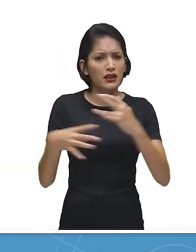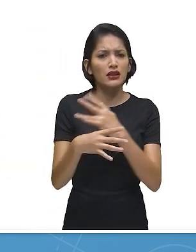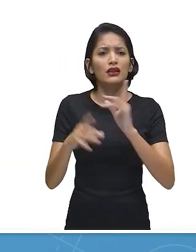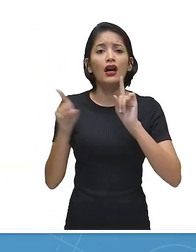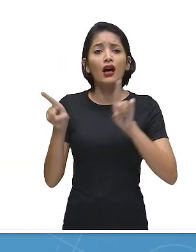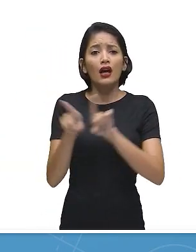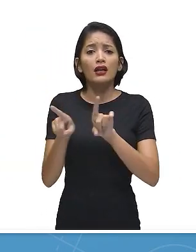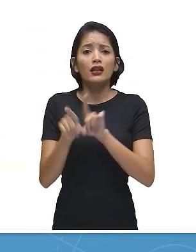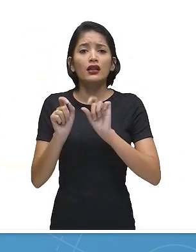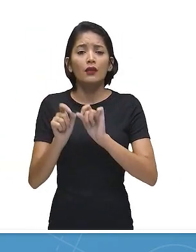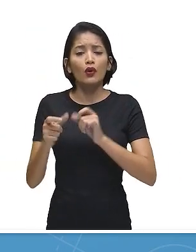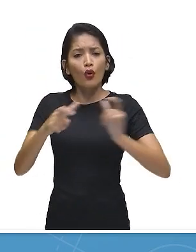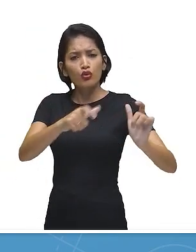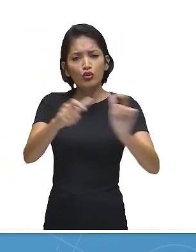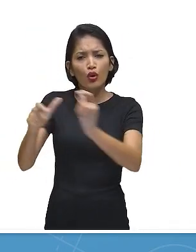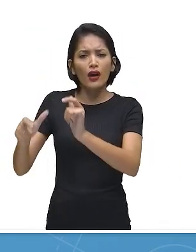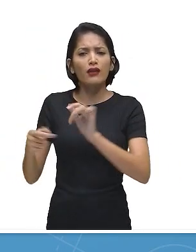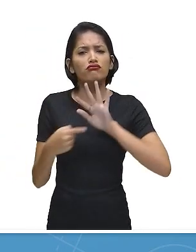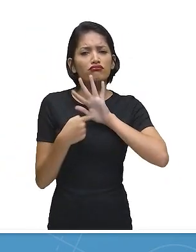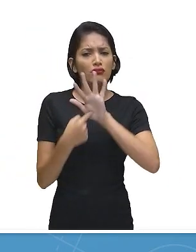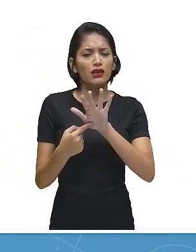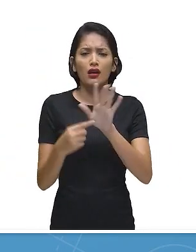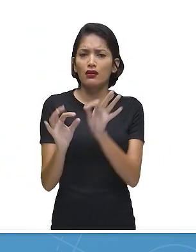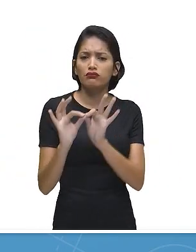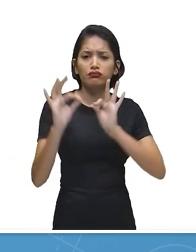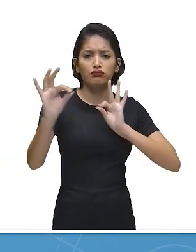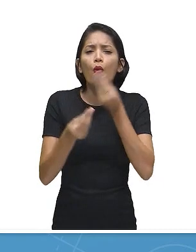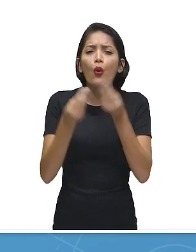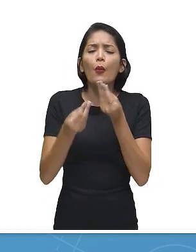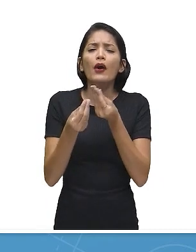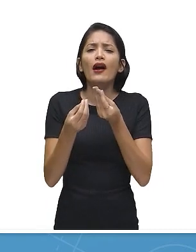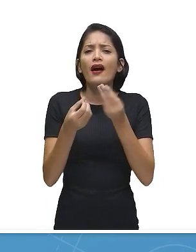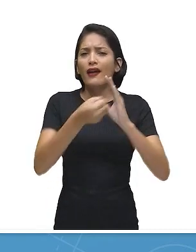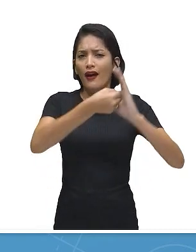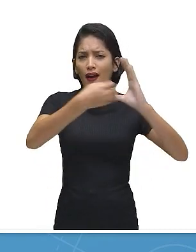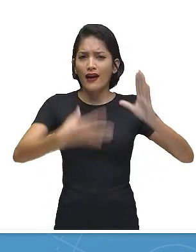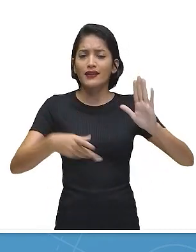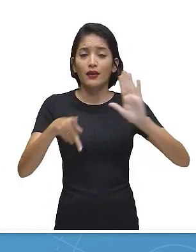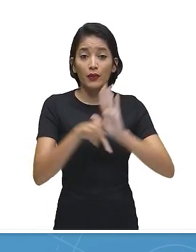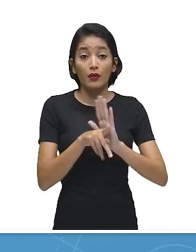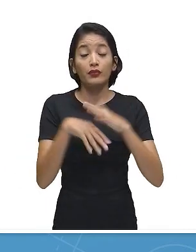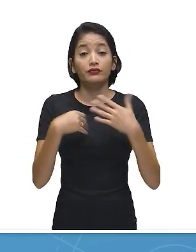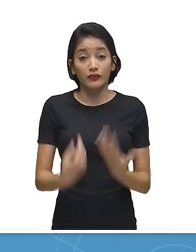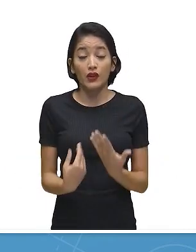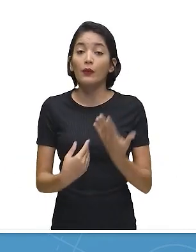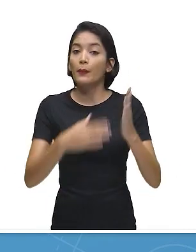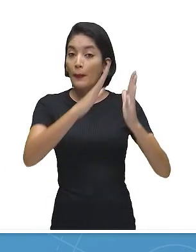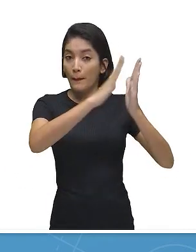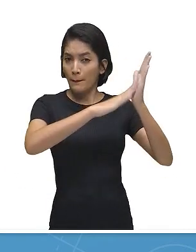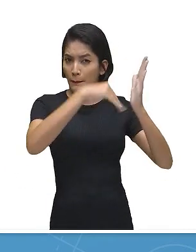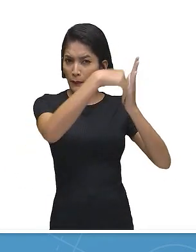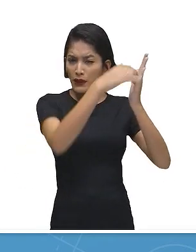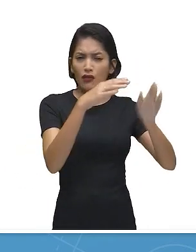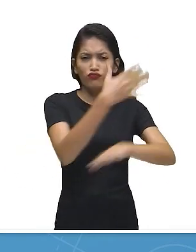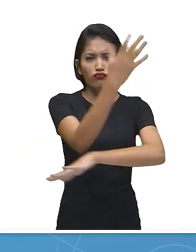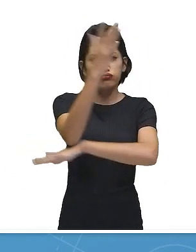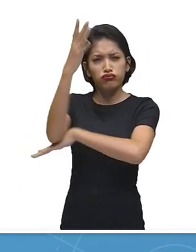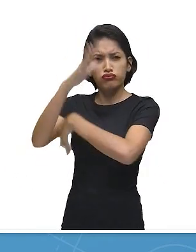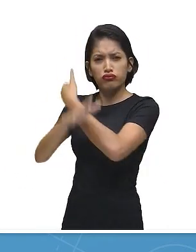foi um dos artistas holandeses que vieram aqui sobre o comando de Maurício de Nassau, que era um holandês. Então, o